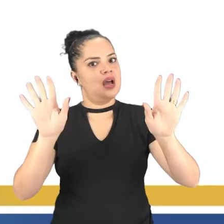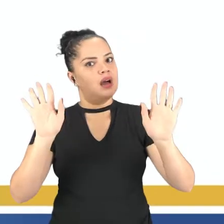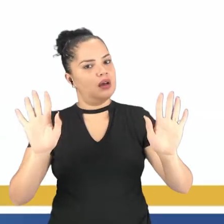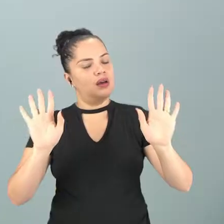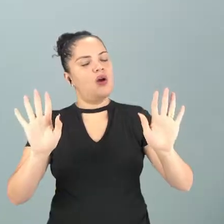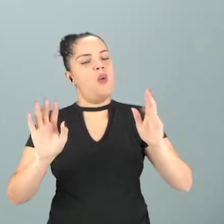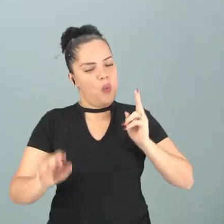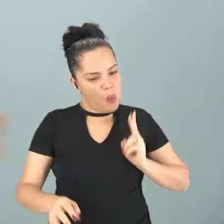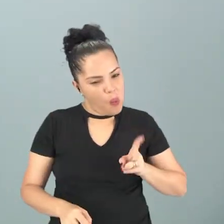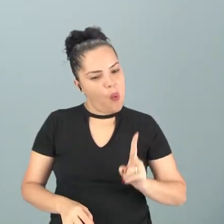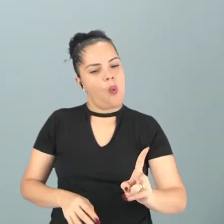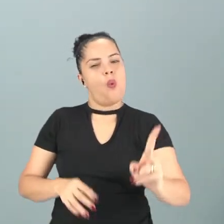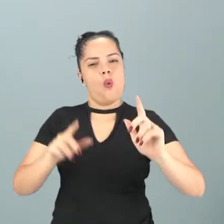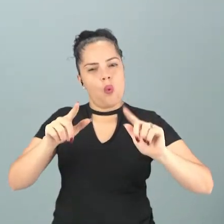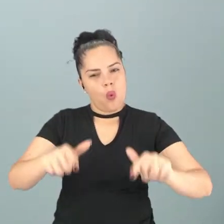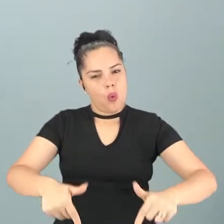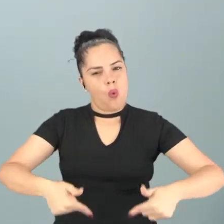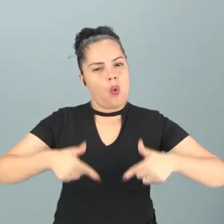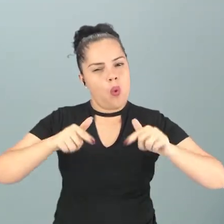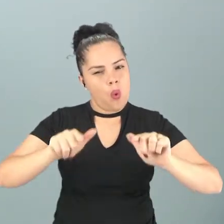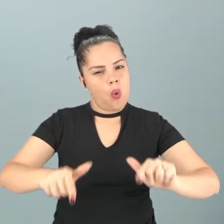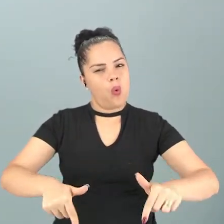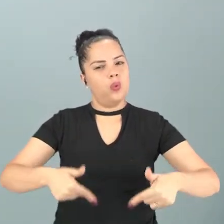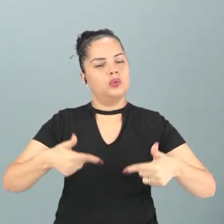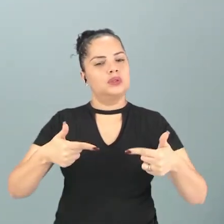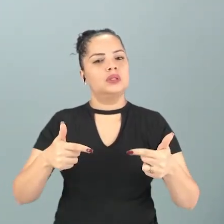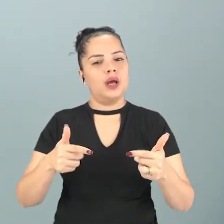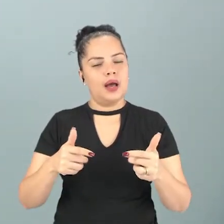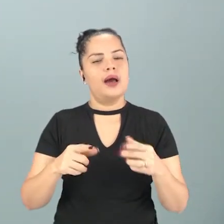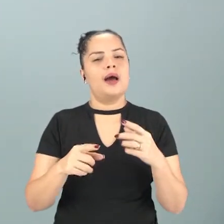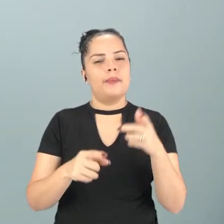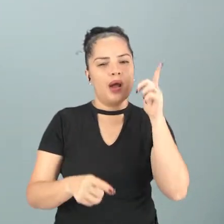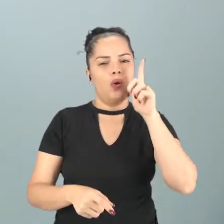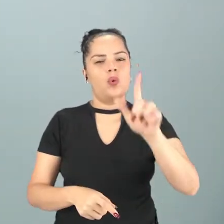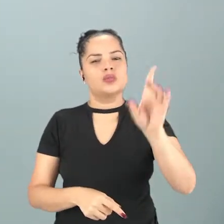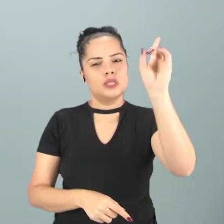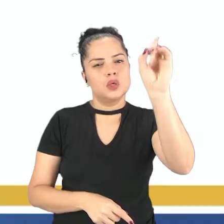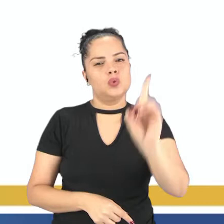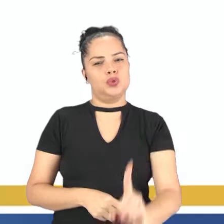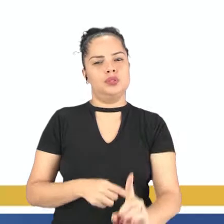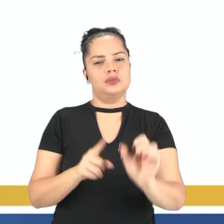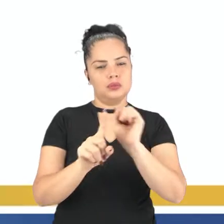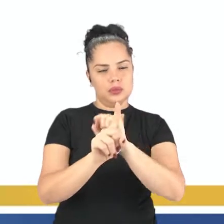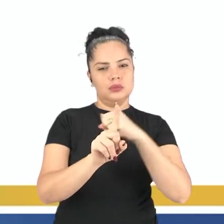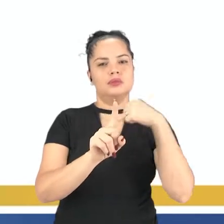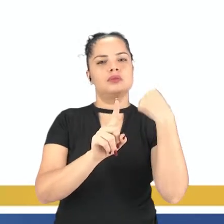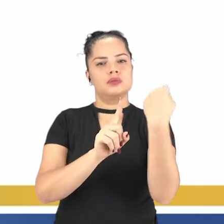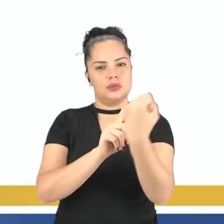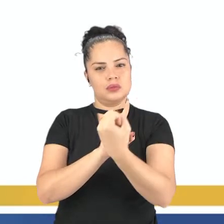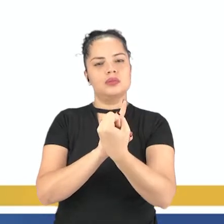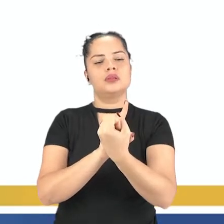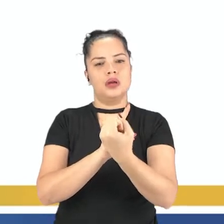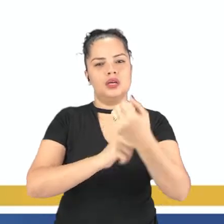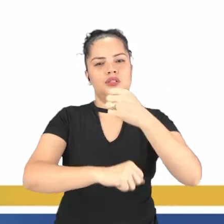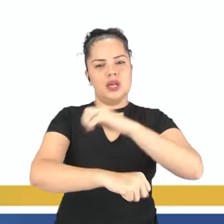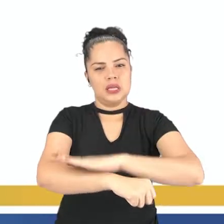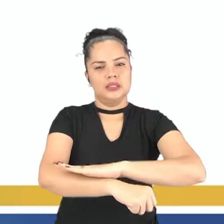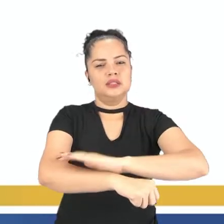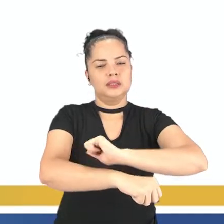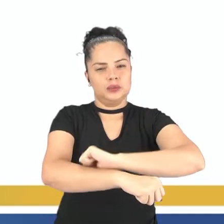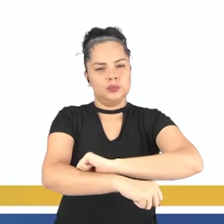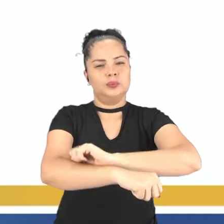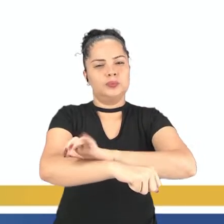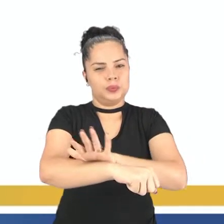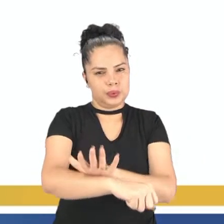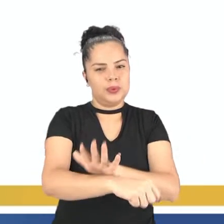que os negros passaram a ter todos os direitos e passaram a ser incluídos na sociedade. A discriminação, sentida em todas as áreas,